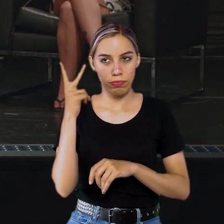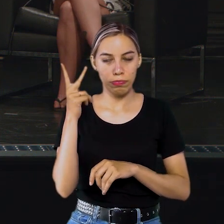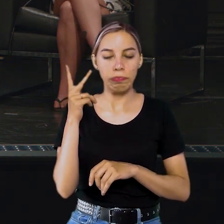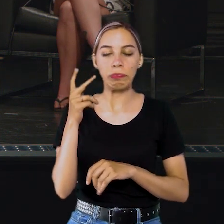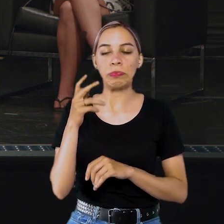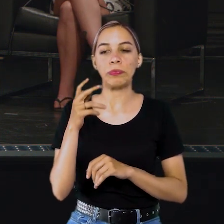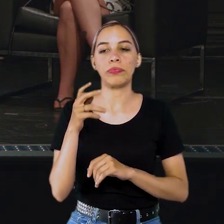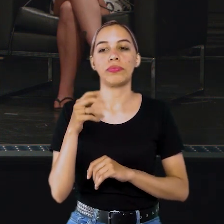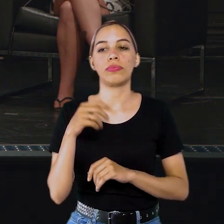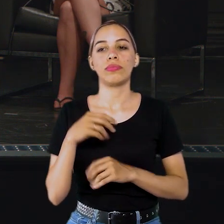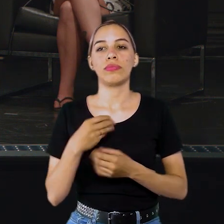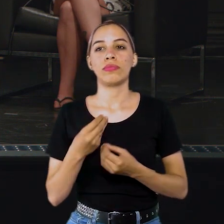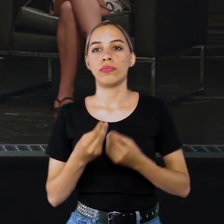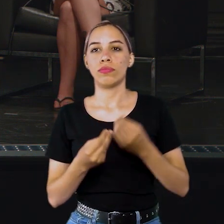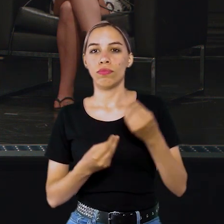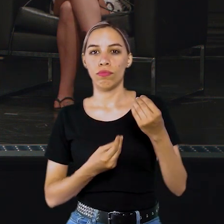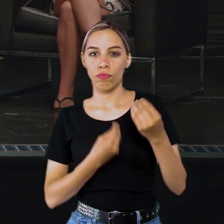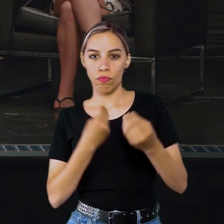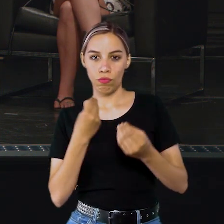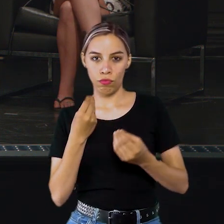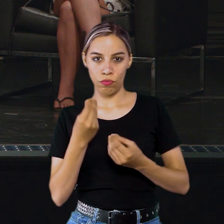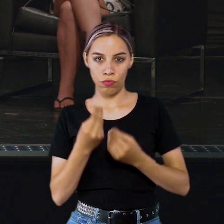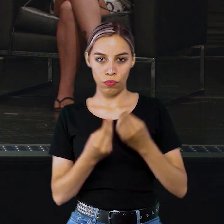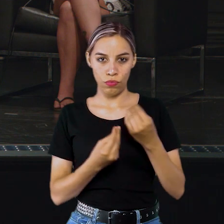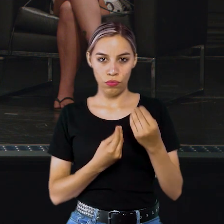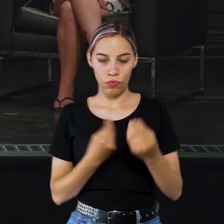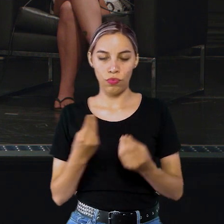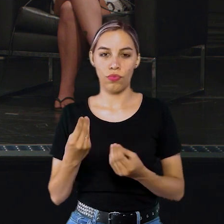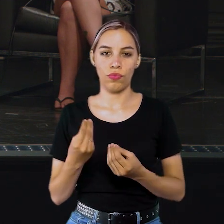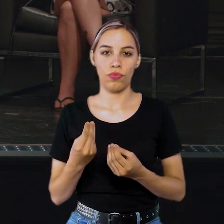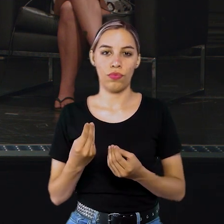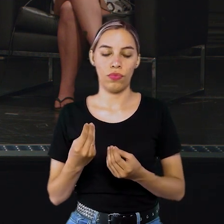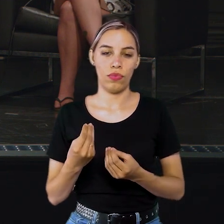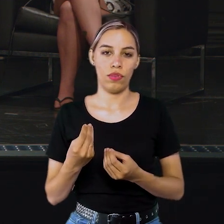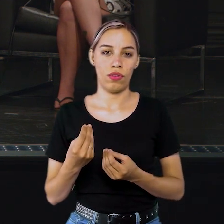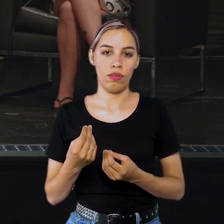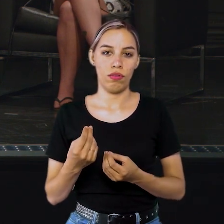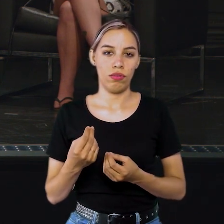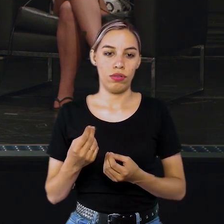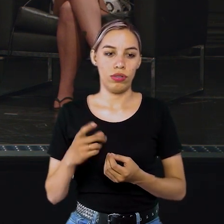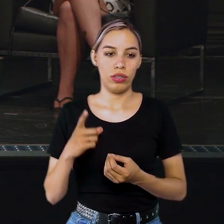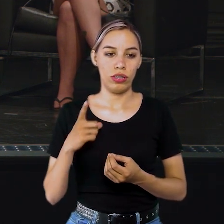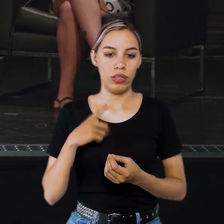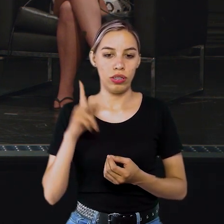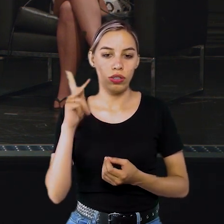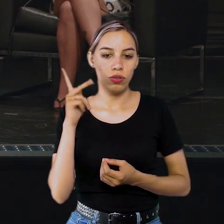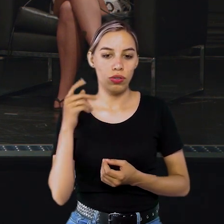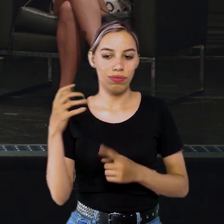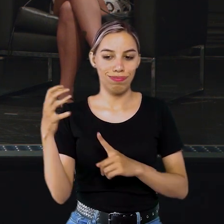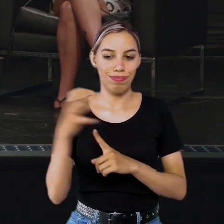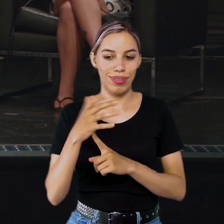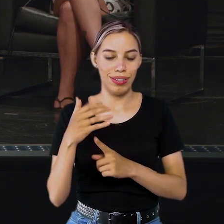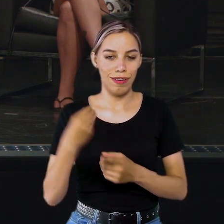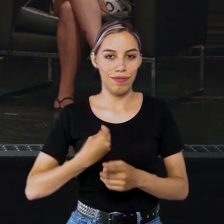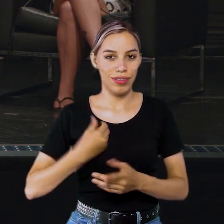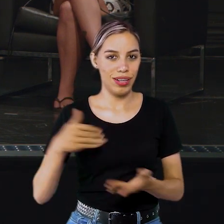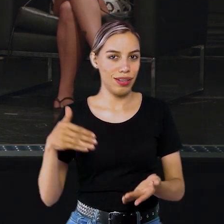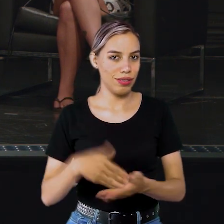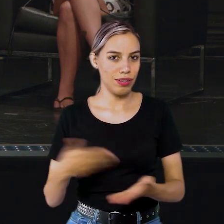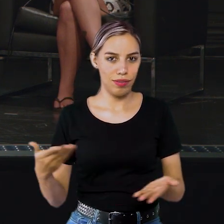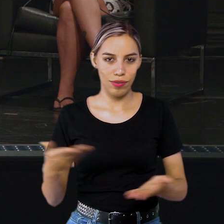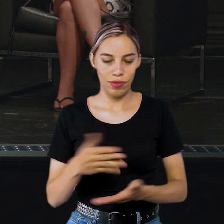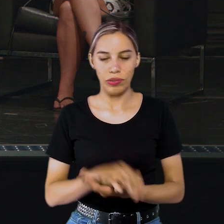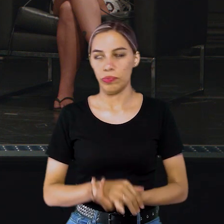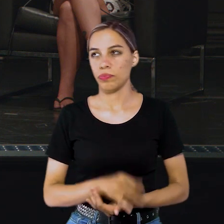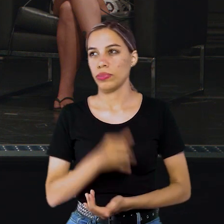e como que, de fato, elas impactam a nossa vida até hoje, né? Por exemplo,